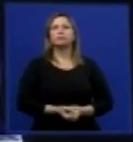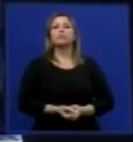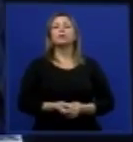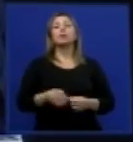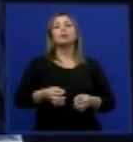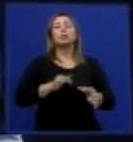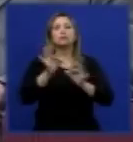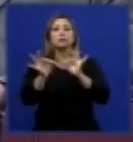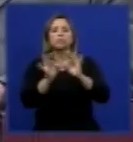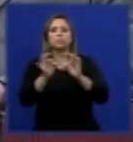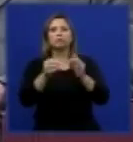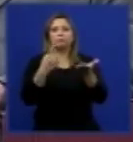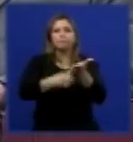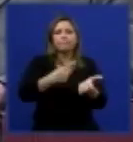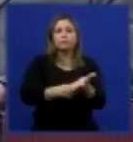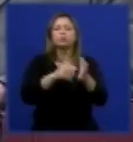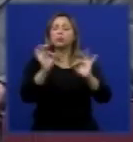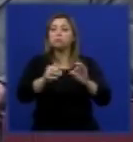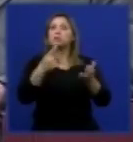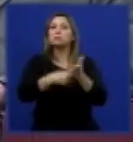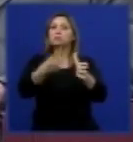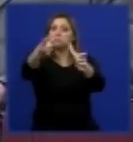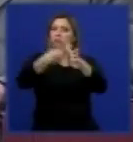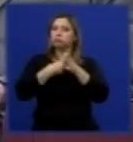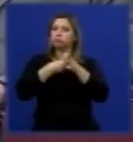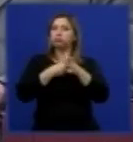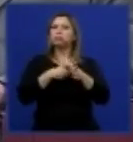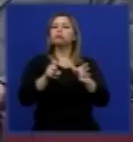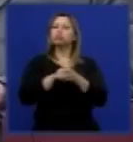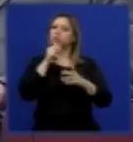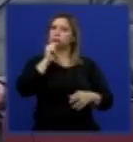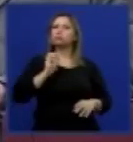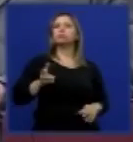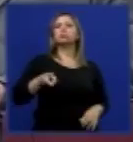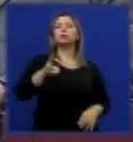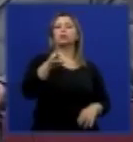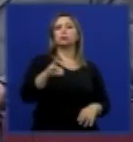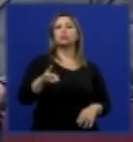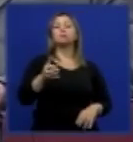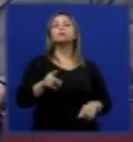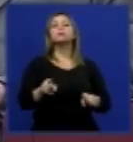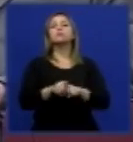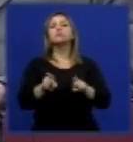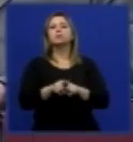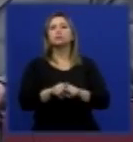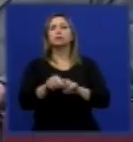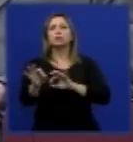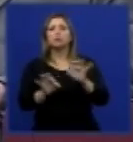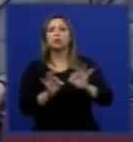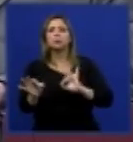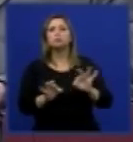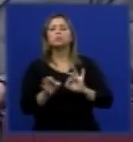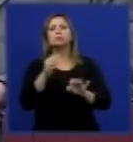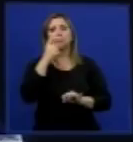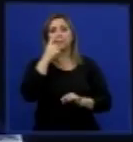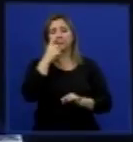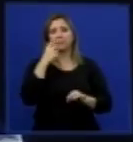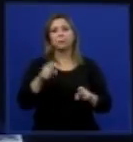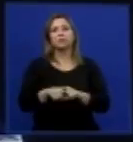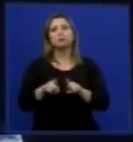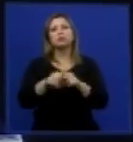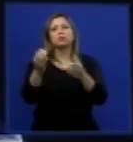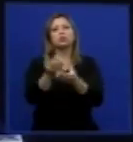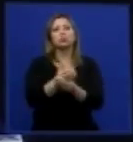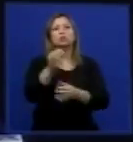ratificada a combinação de multa que corre em progressão submetendo-se as sanções criminais civis e